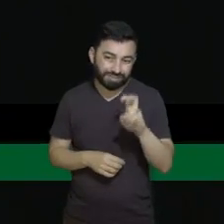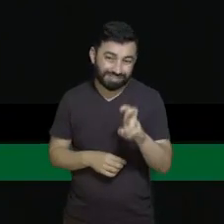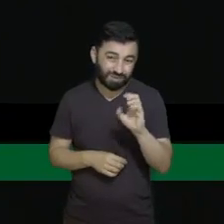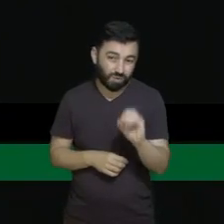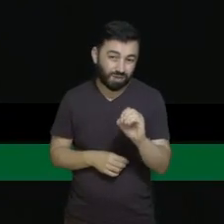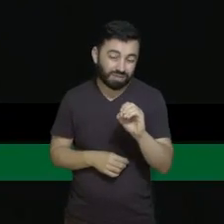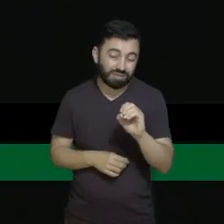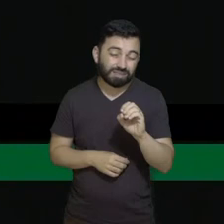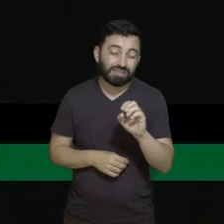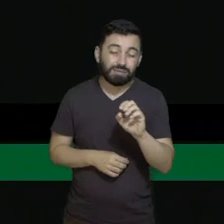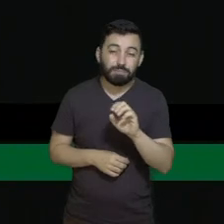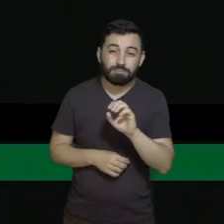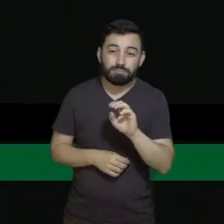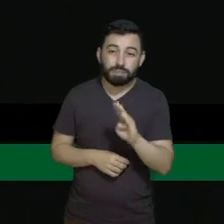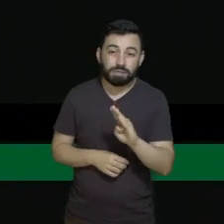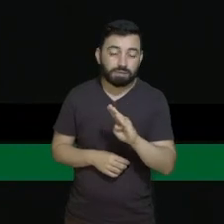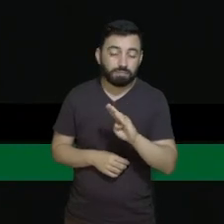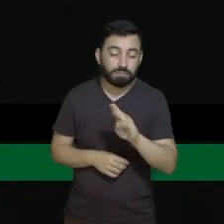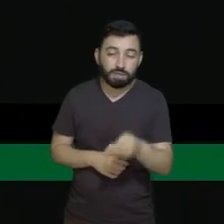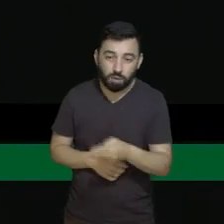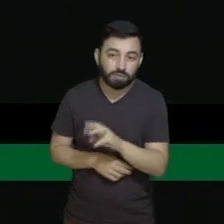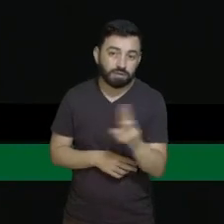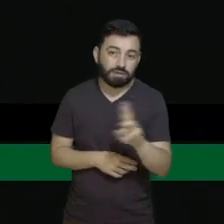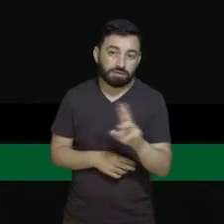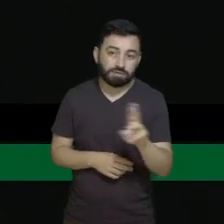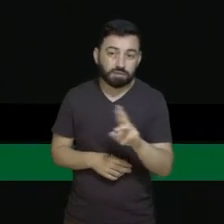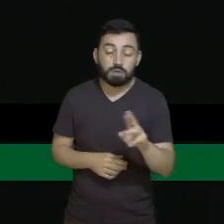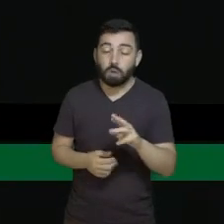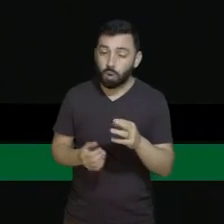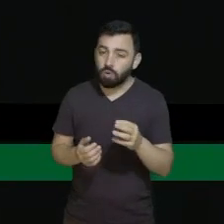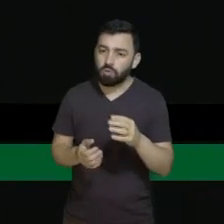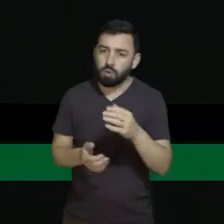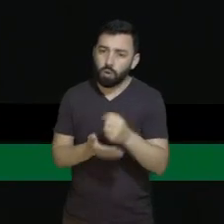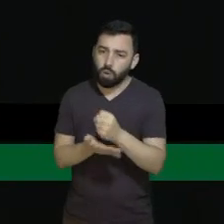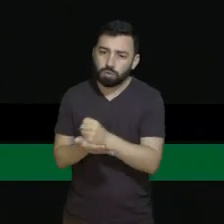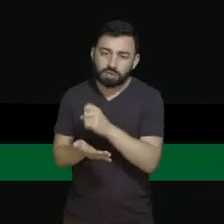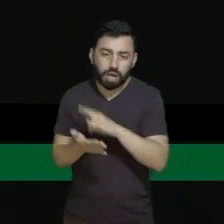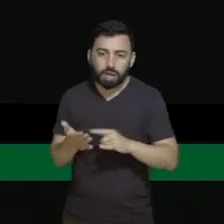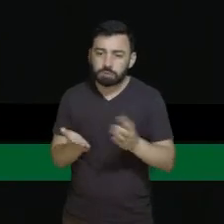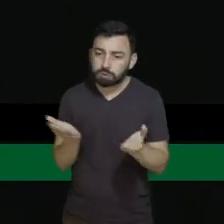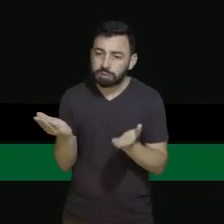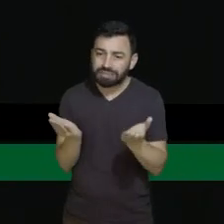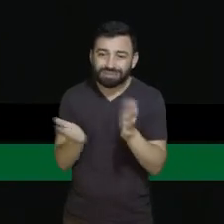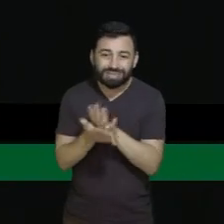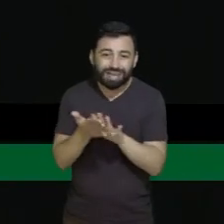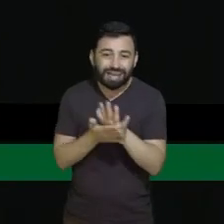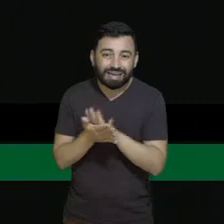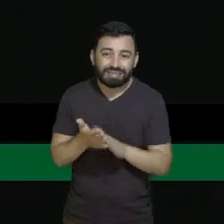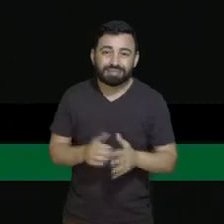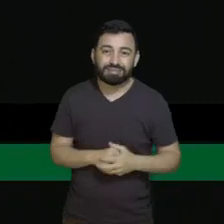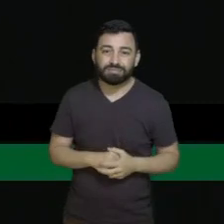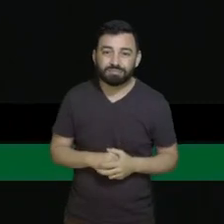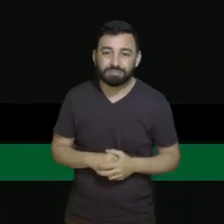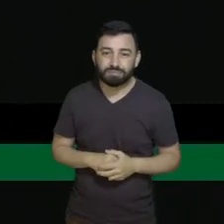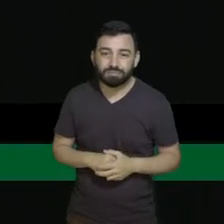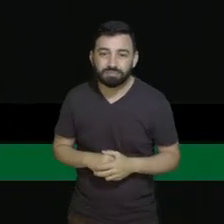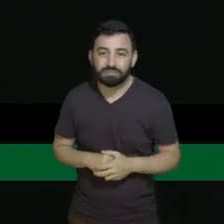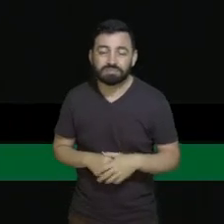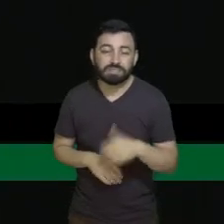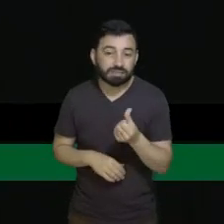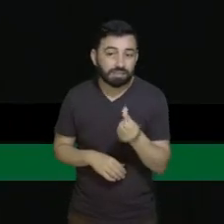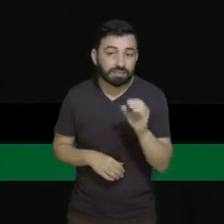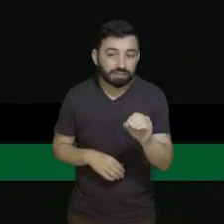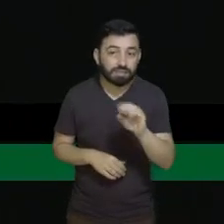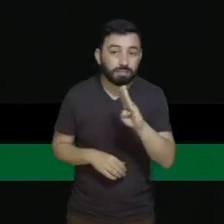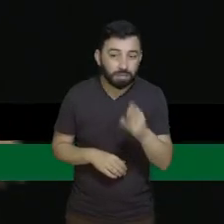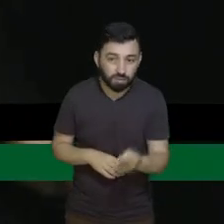956 milhões de reais de contratos sem licitação. Detran, 60 milhões de